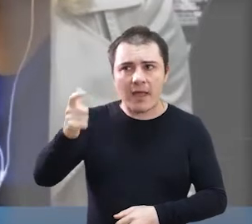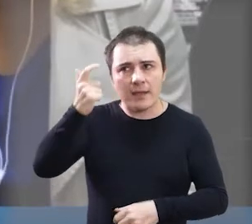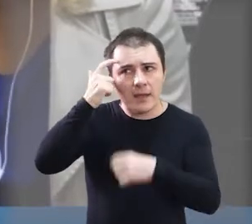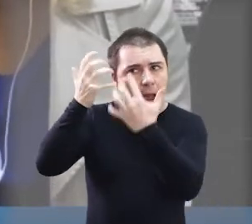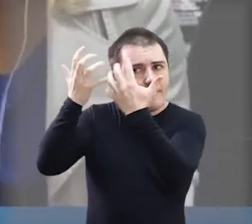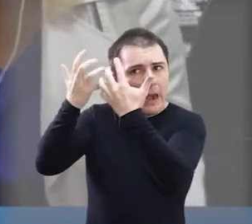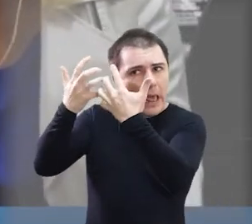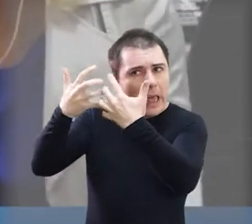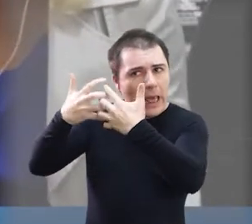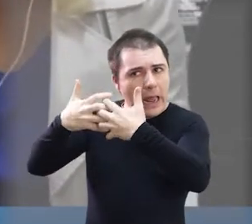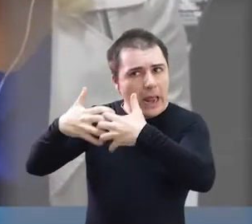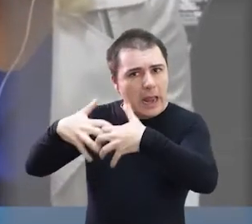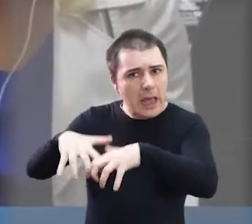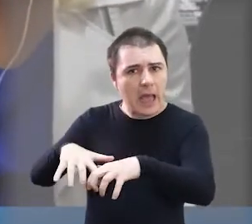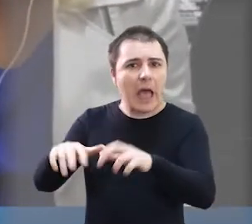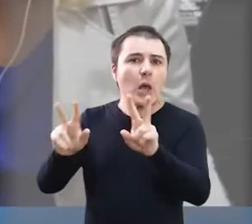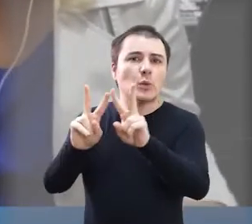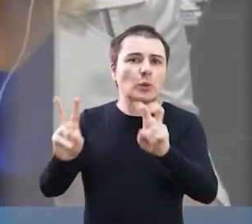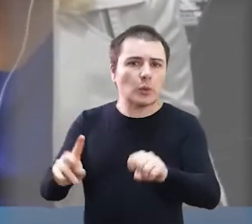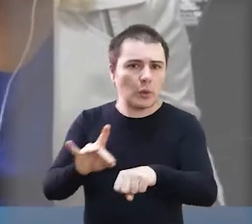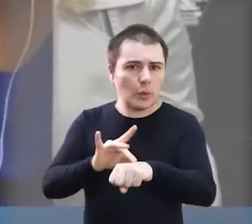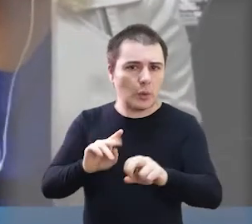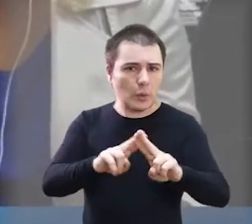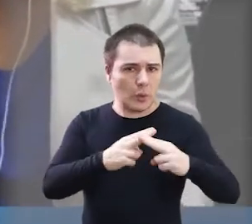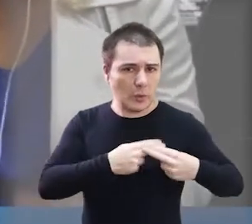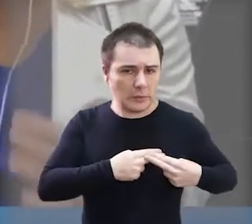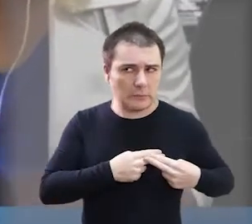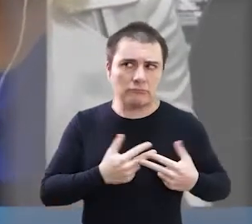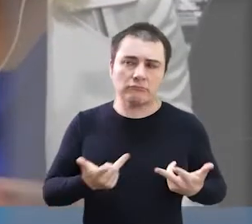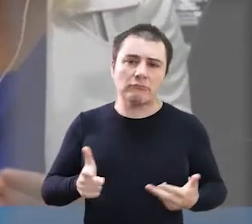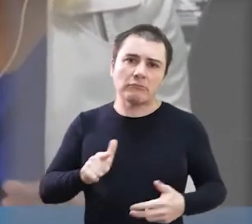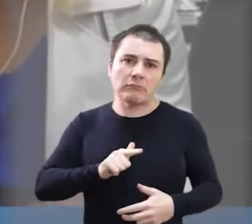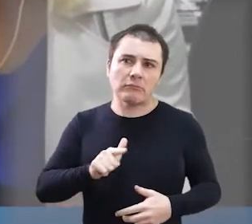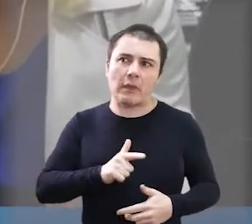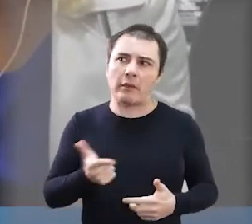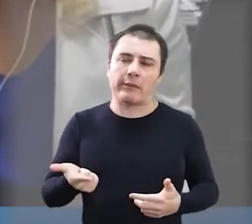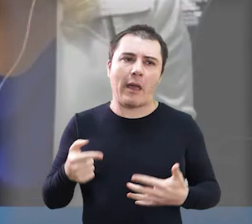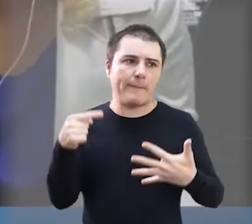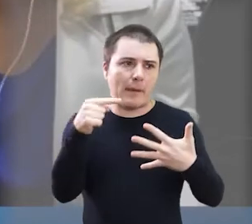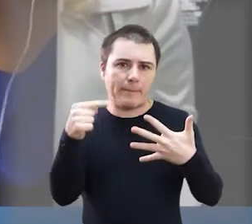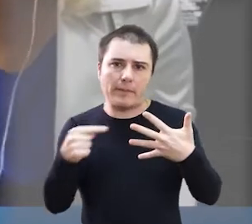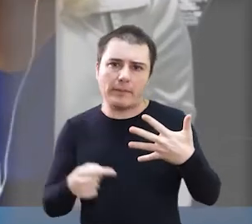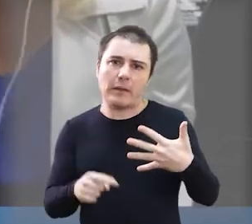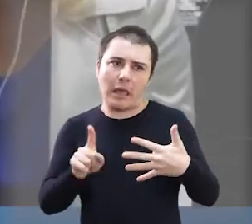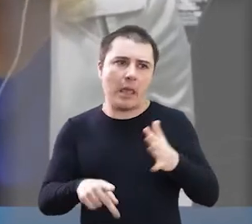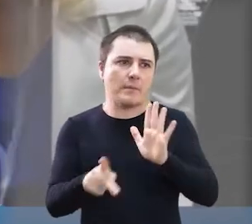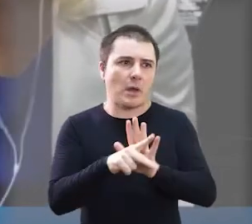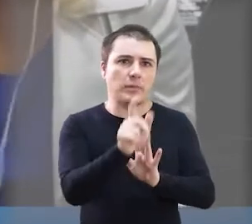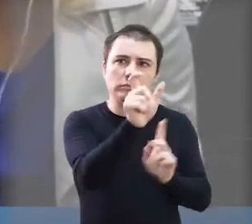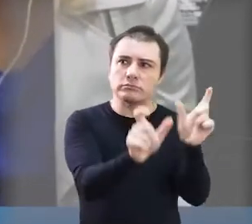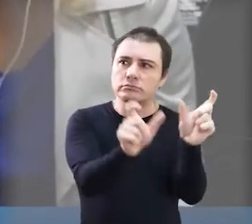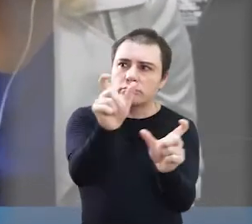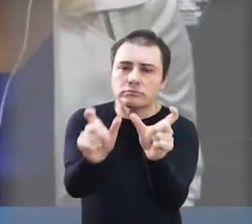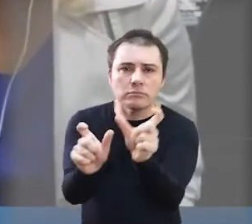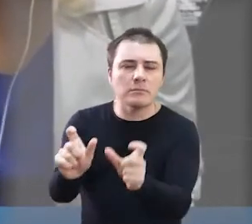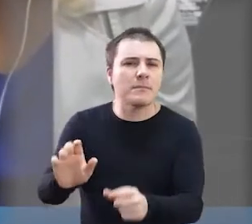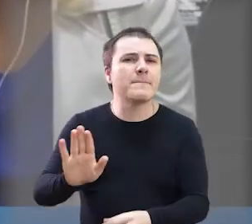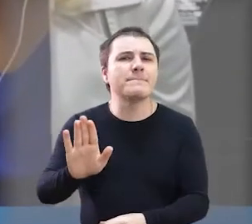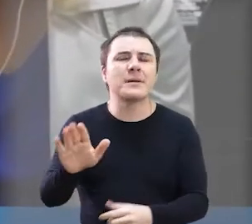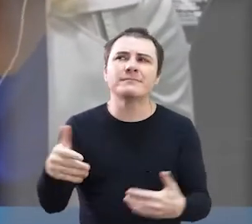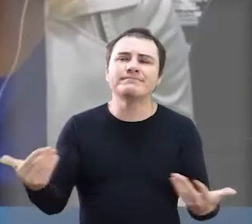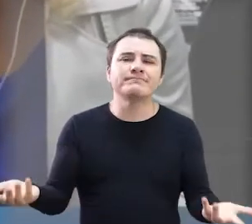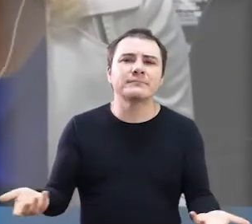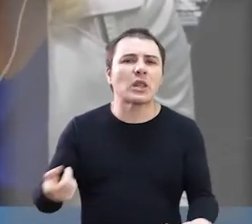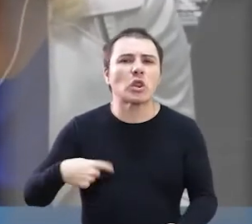para processar o luto. É claro que haverá situações que são individualizadas, mas